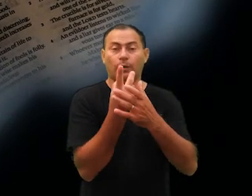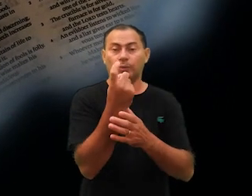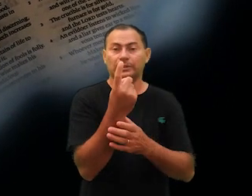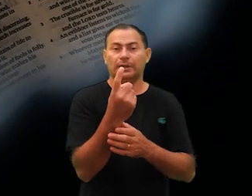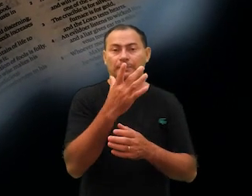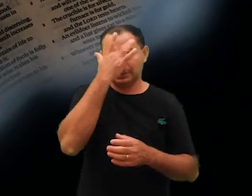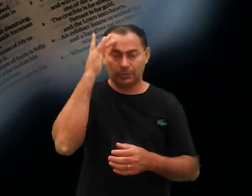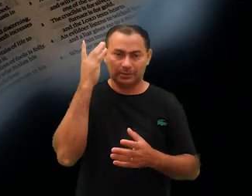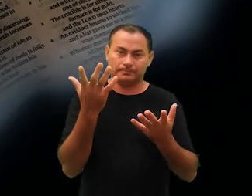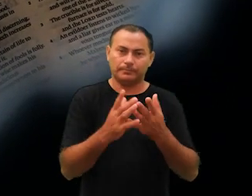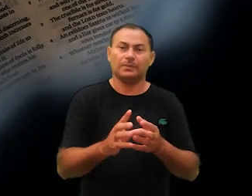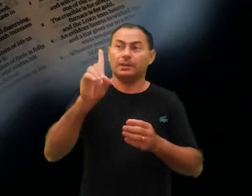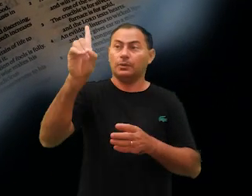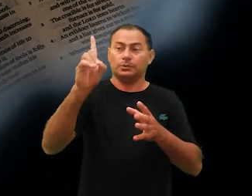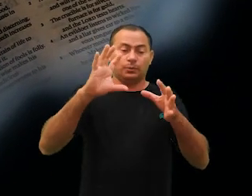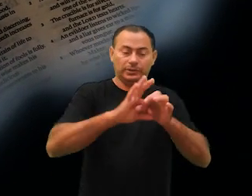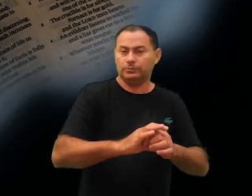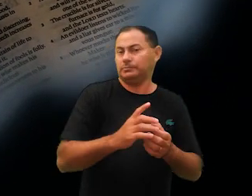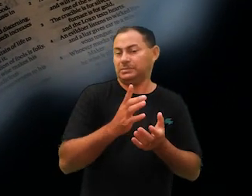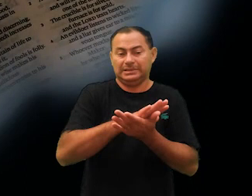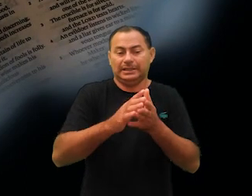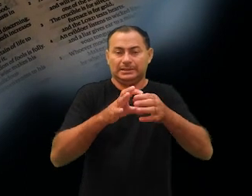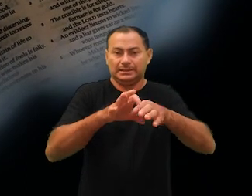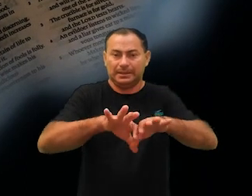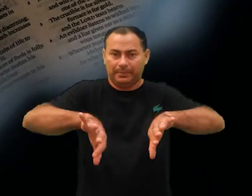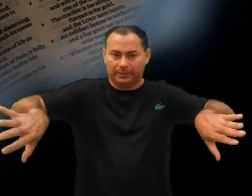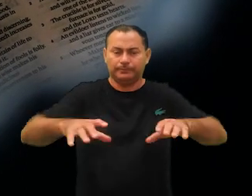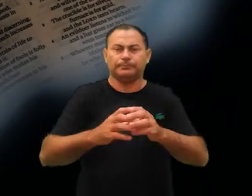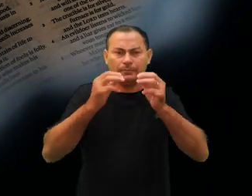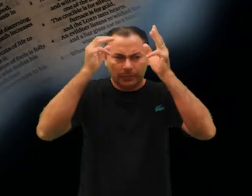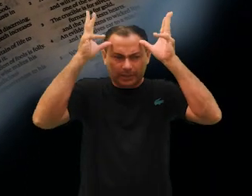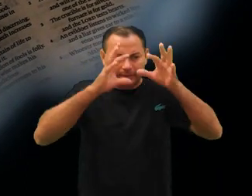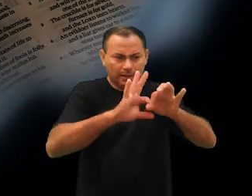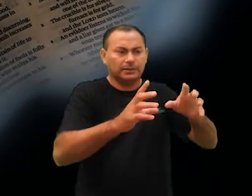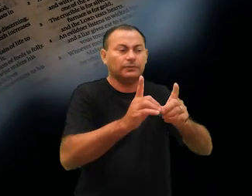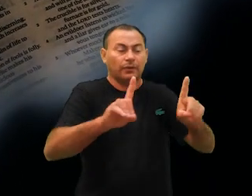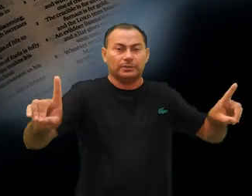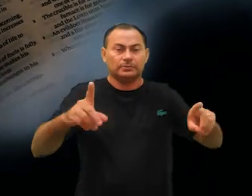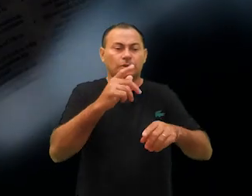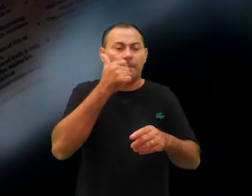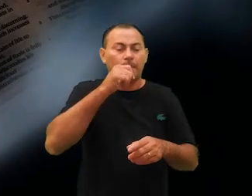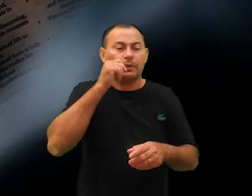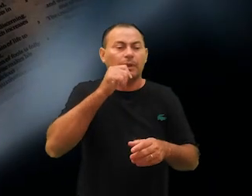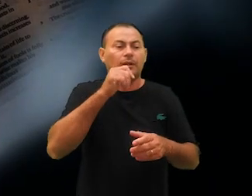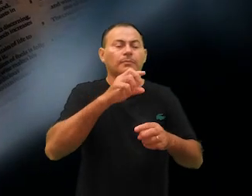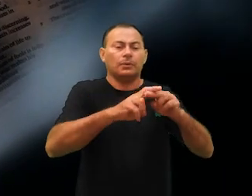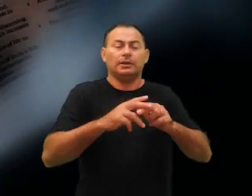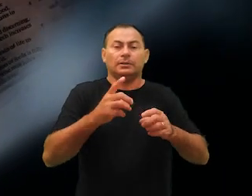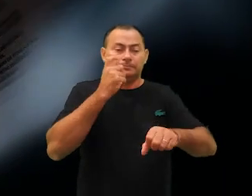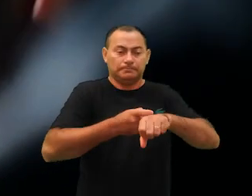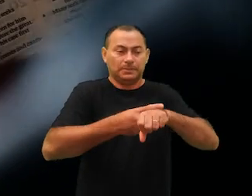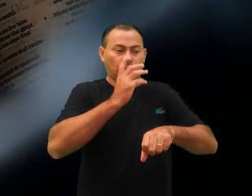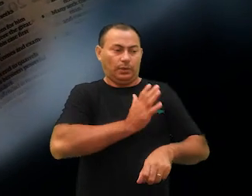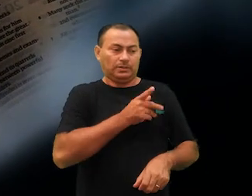só carne. Portanto, o que Deus uniu, ninguém separe. Moisés permitiu que vocês se divorciassem de suas mulheres por causa